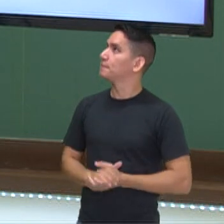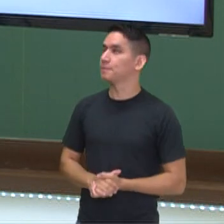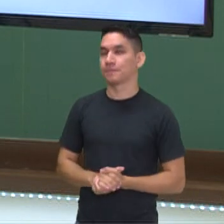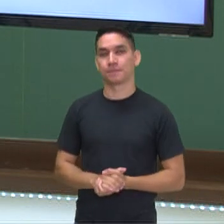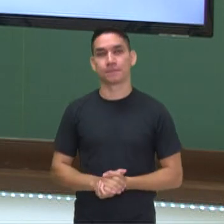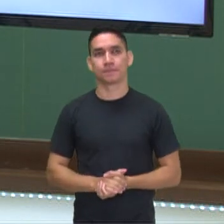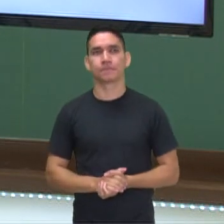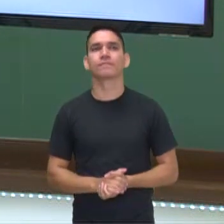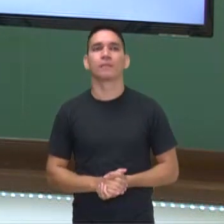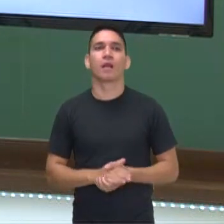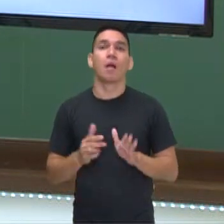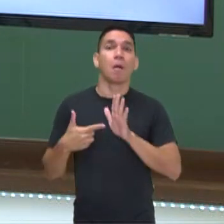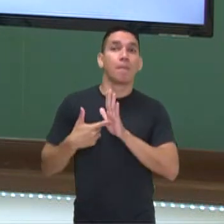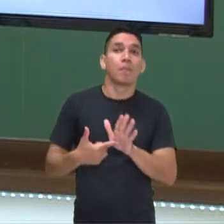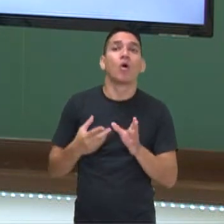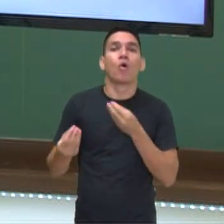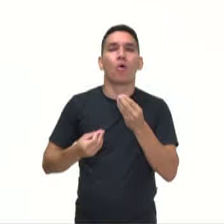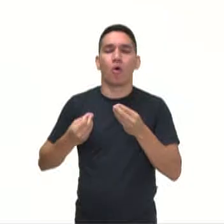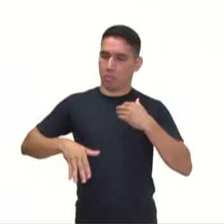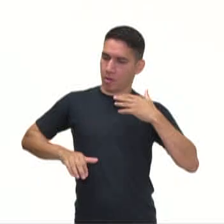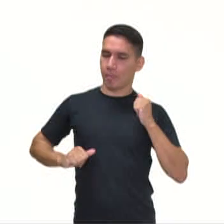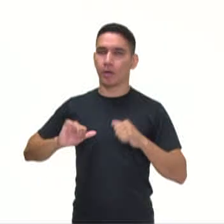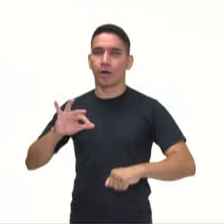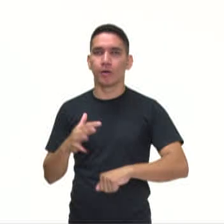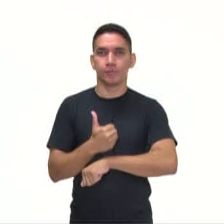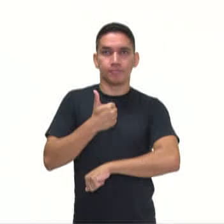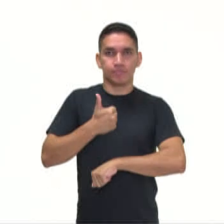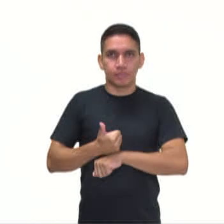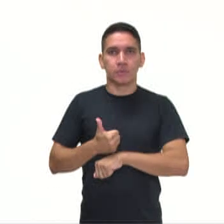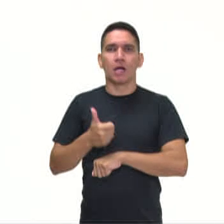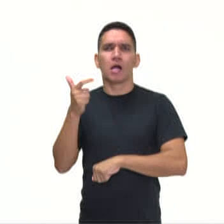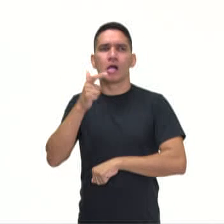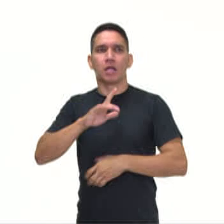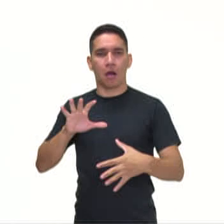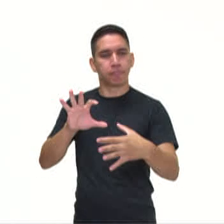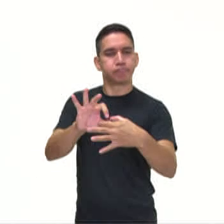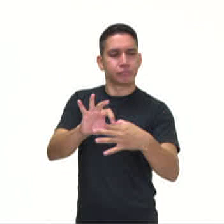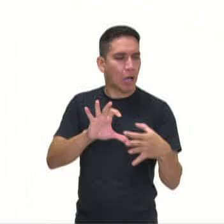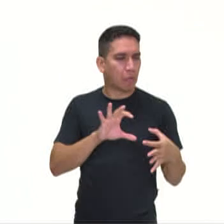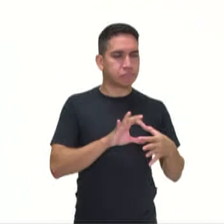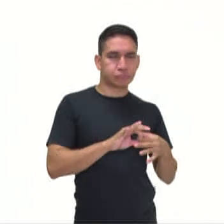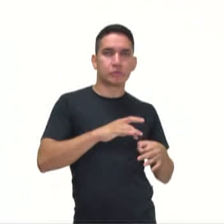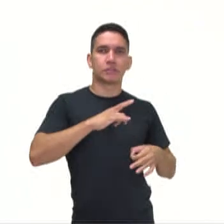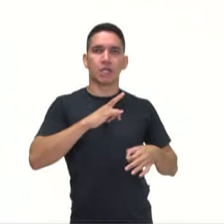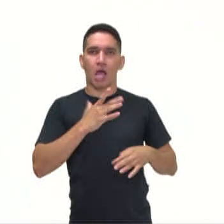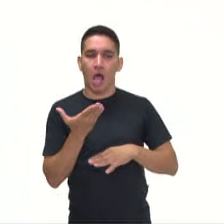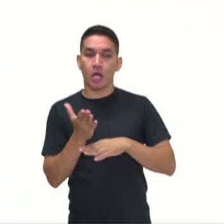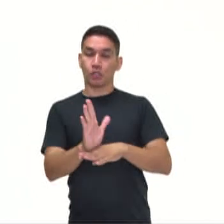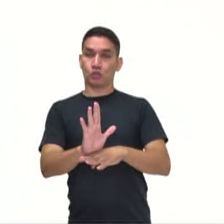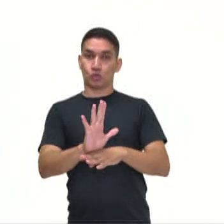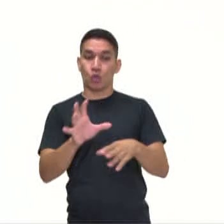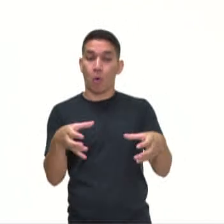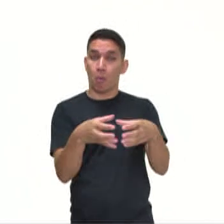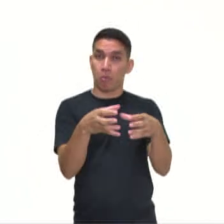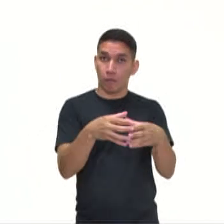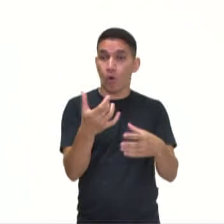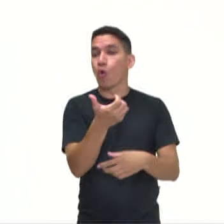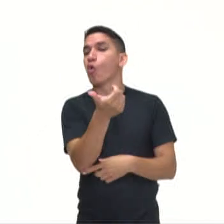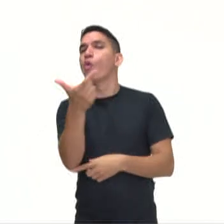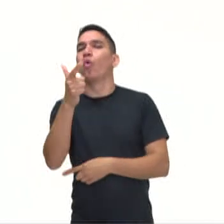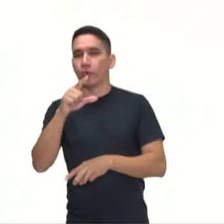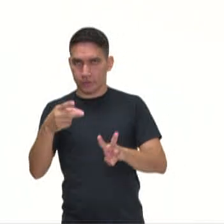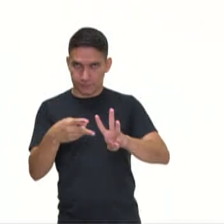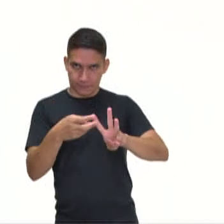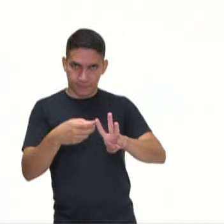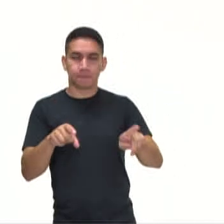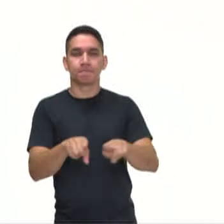Então aqui a conquista espanhola, né? Então, ajudados por esses povos e por centenas de outros indígenas, o Hernán Cortés